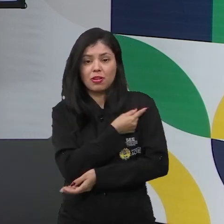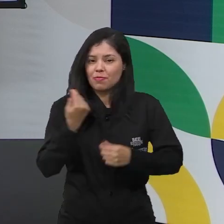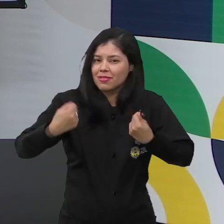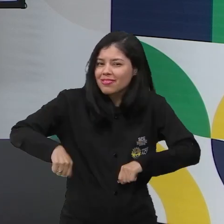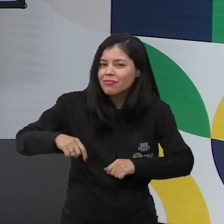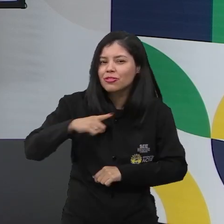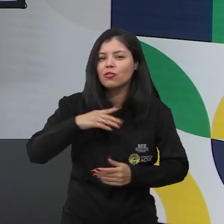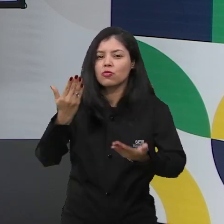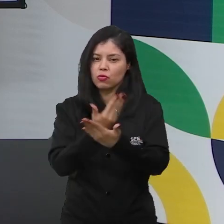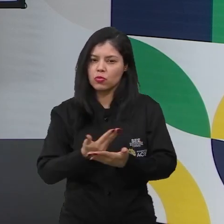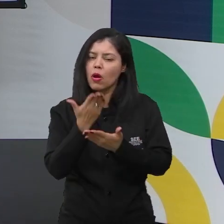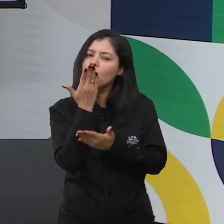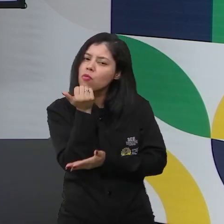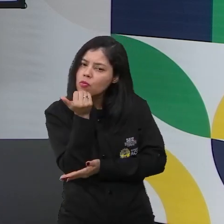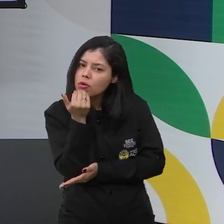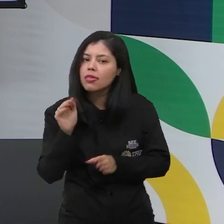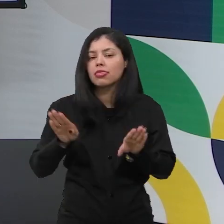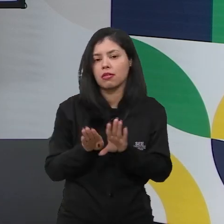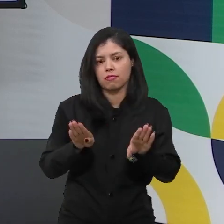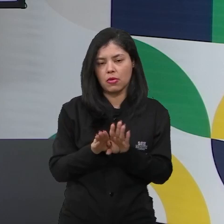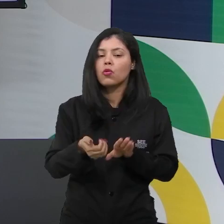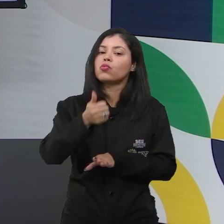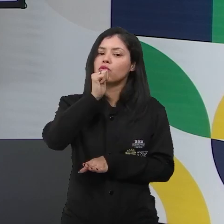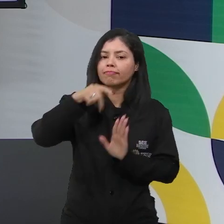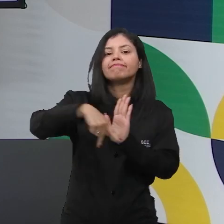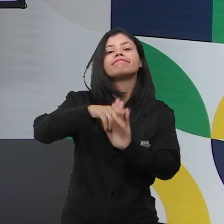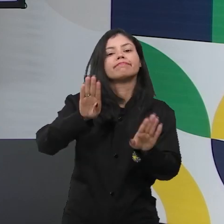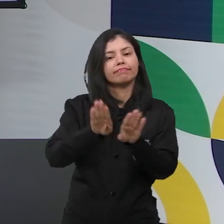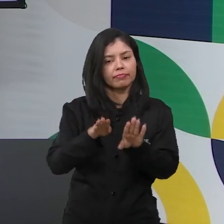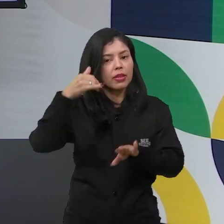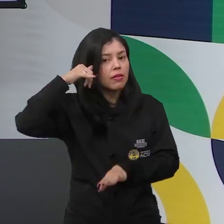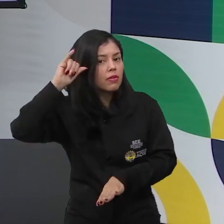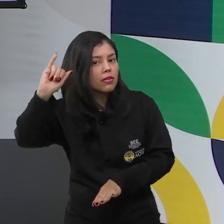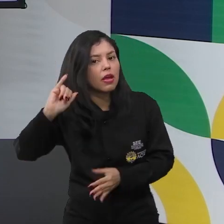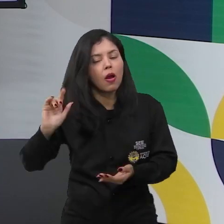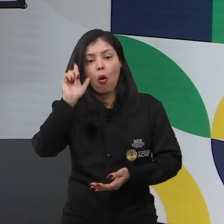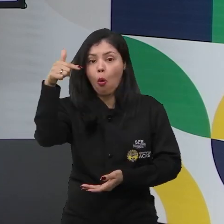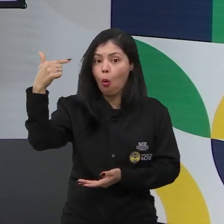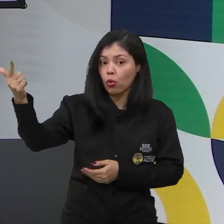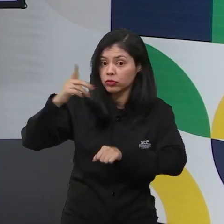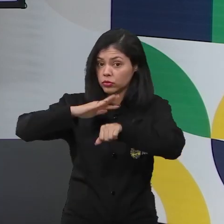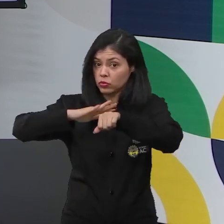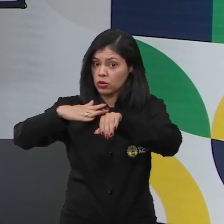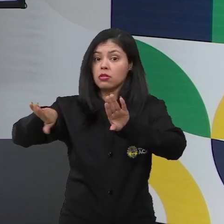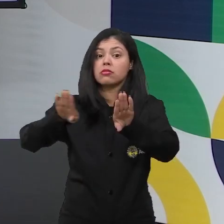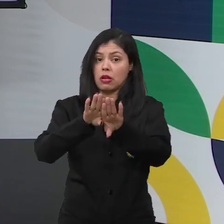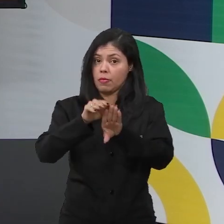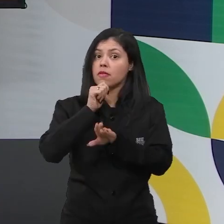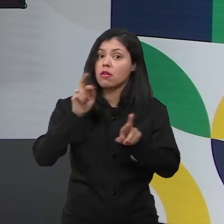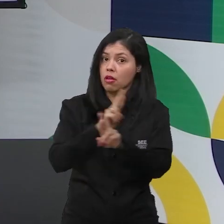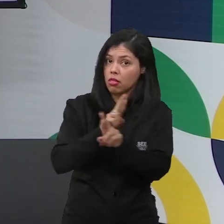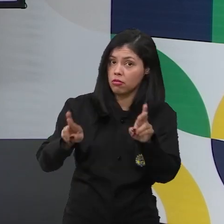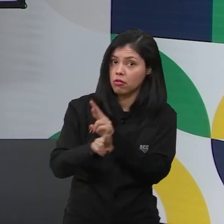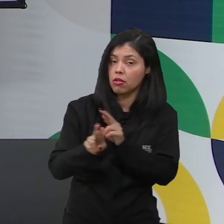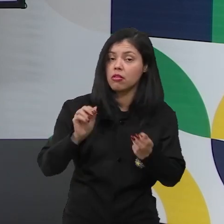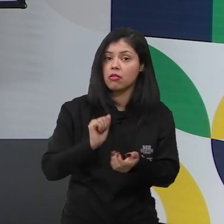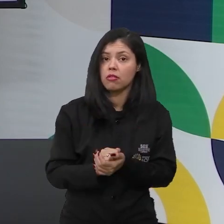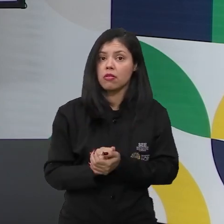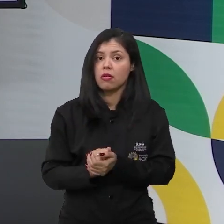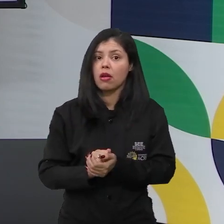muito cuidado ali com a comida e com a bebida que nós tomamos para evitar também outros tipos de doenças relacionadas